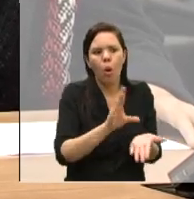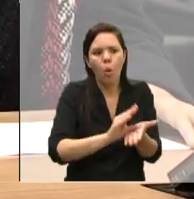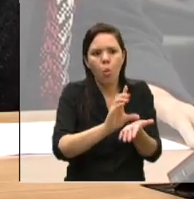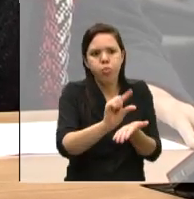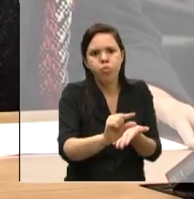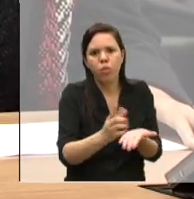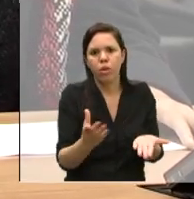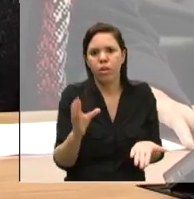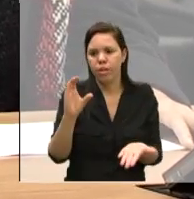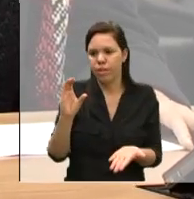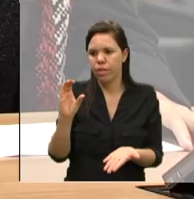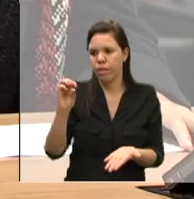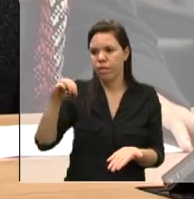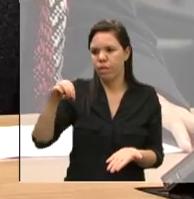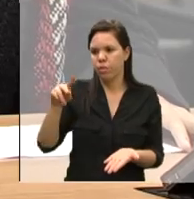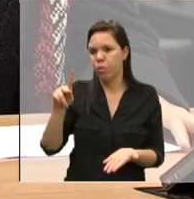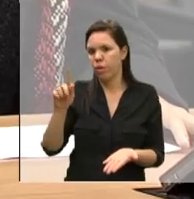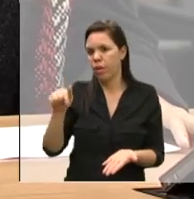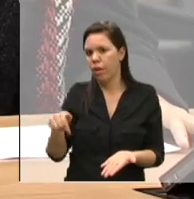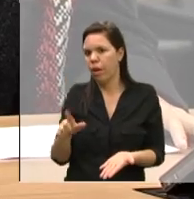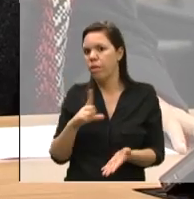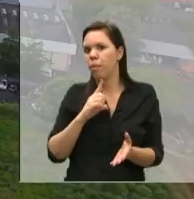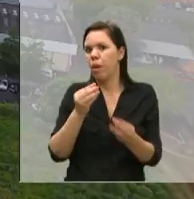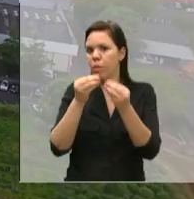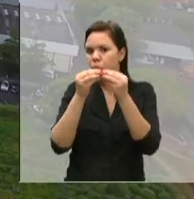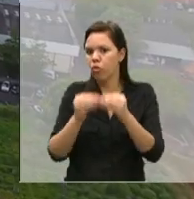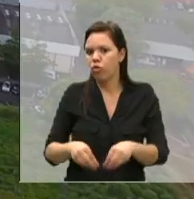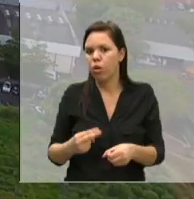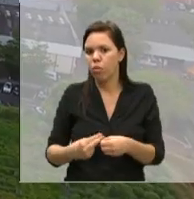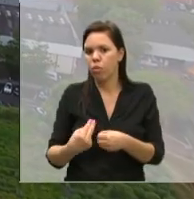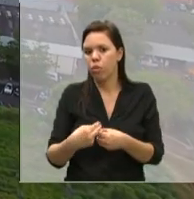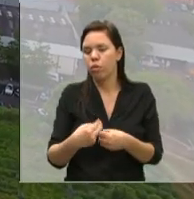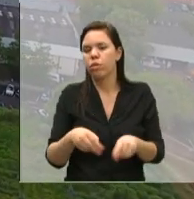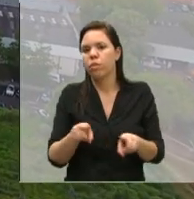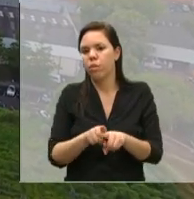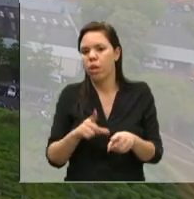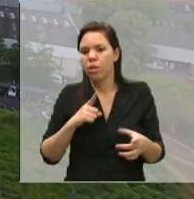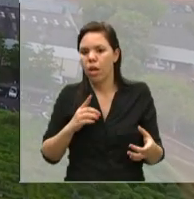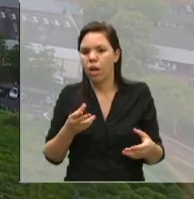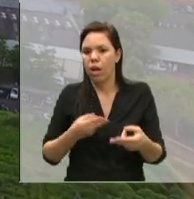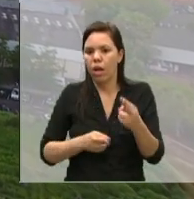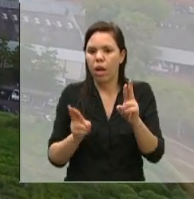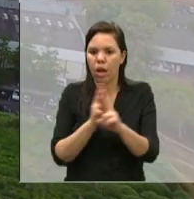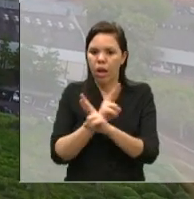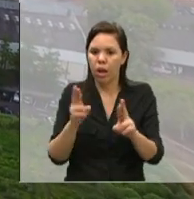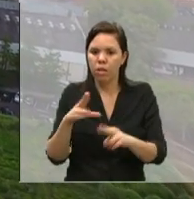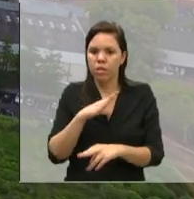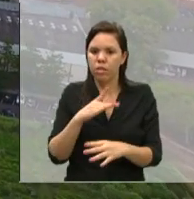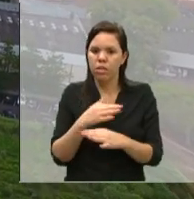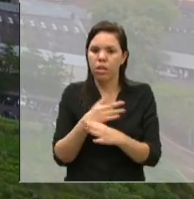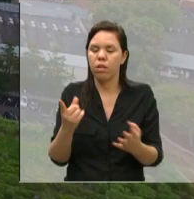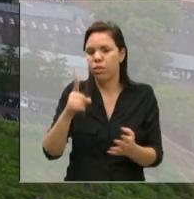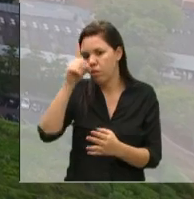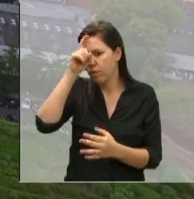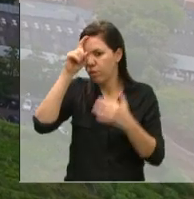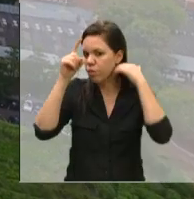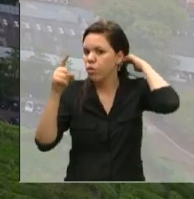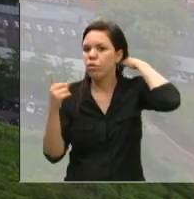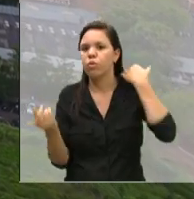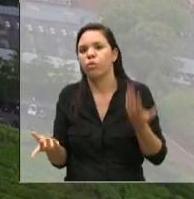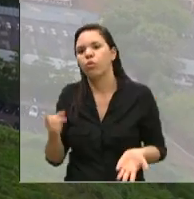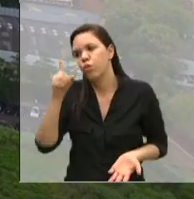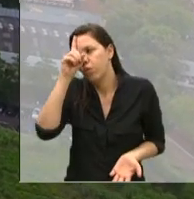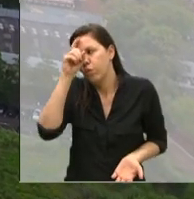de bolsas afeta a Unicamp e afeta, inclusive, a relação que a Unicamp tem com a cidade. O hospital, por exemplo, um